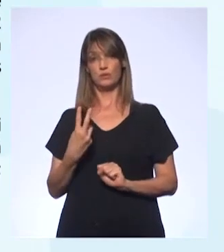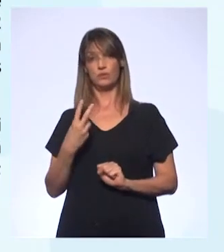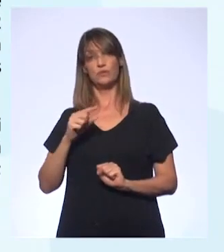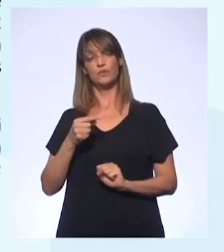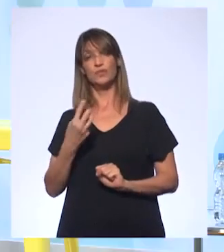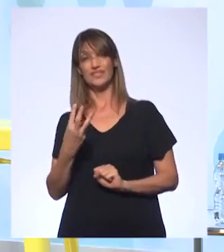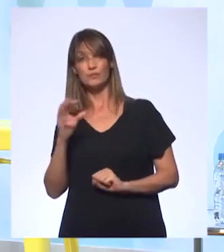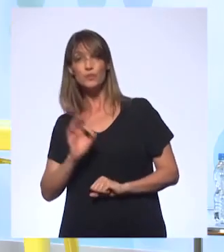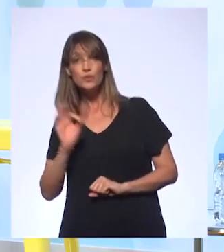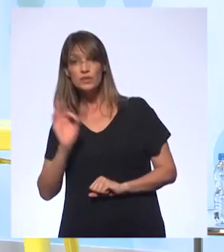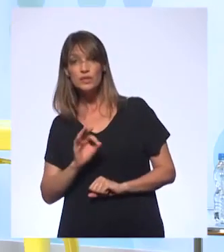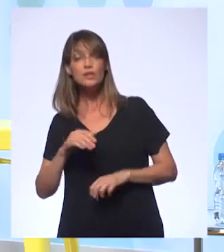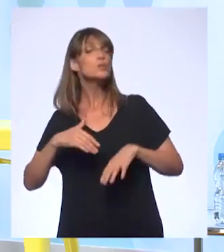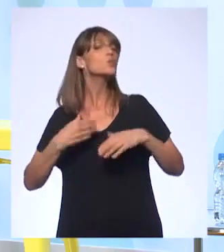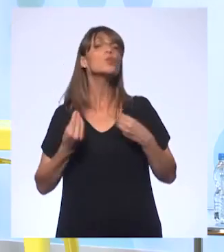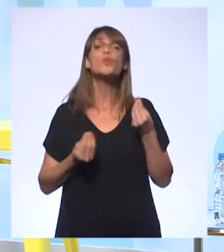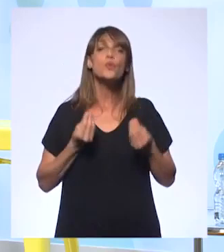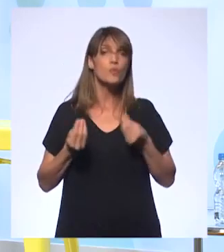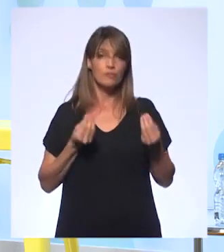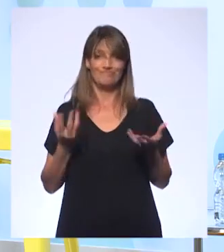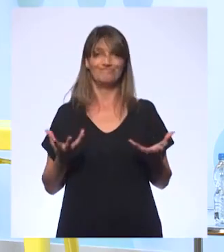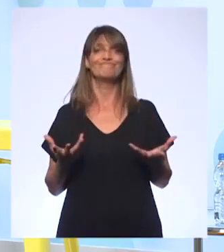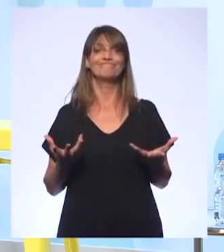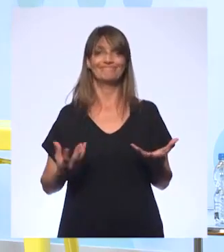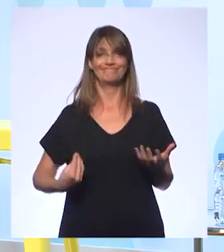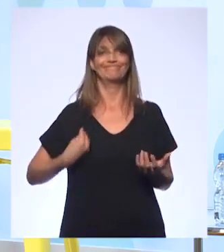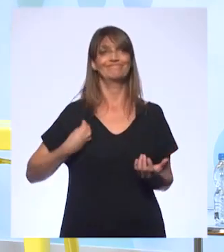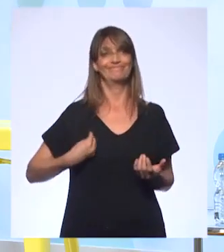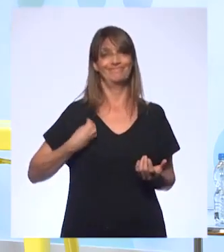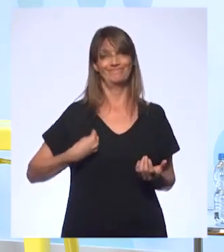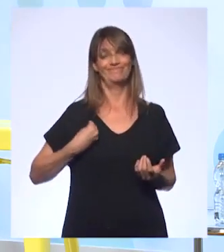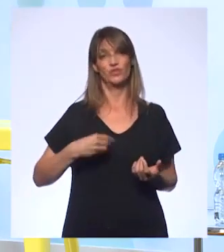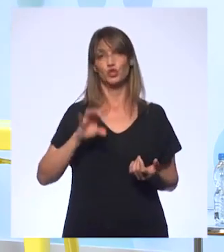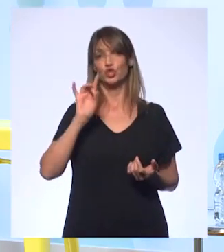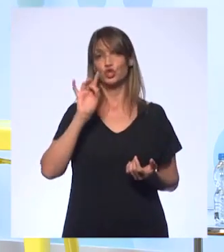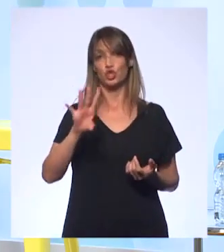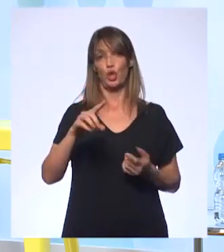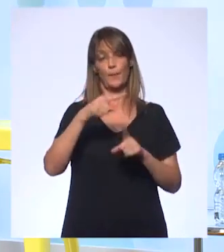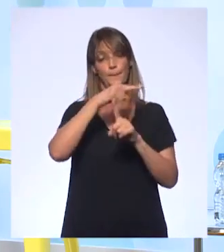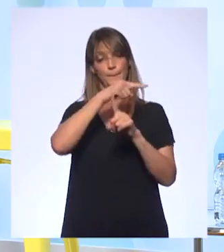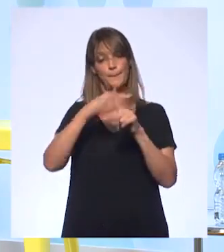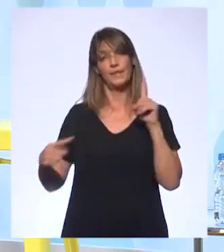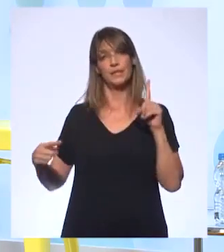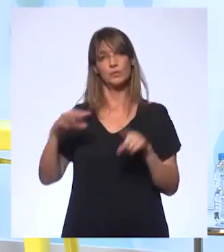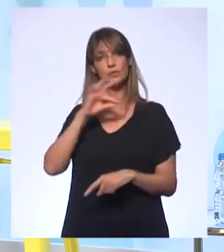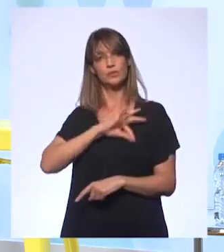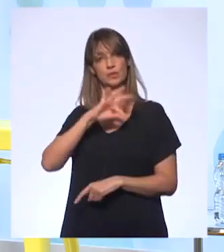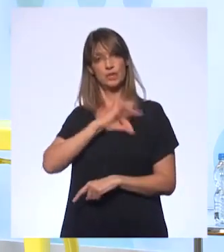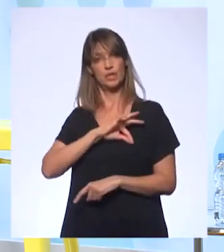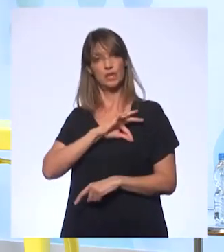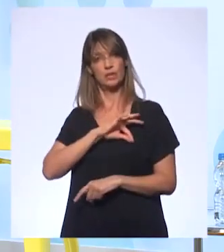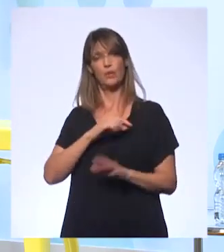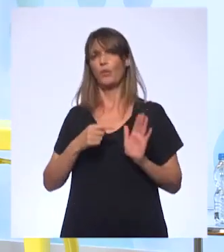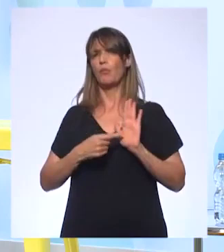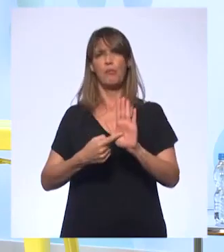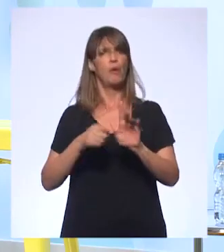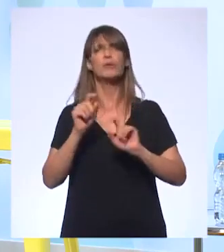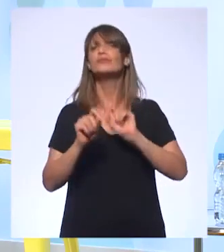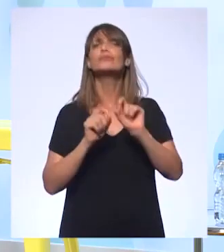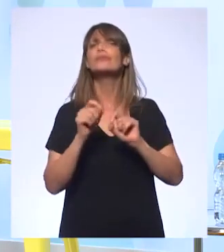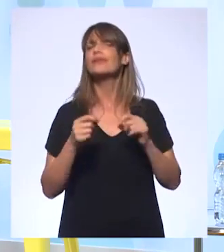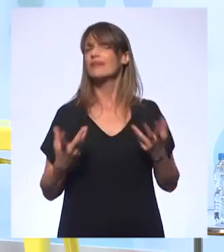42,3%. E qual condição é essa? A condição de viver com apenas meio salário mínimo, o que demonstra o que a gente